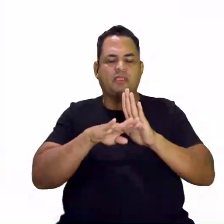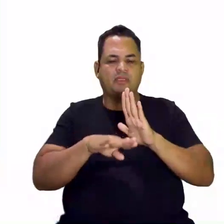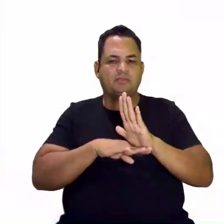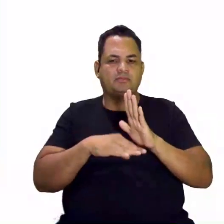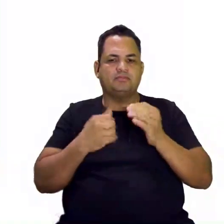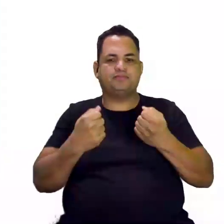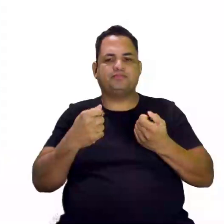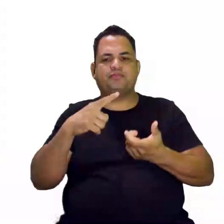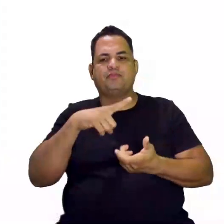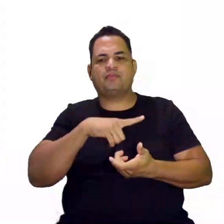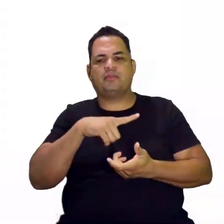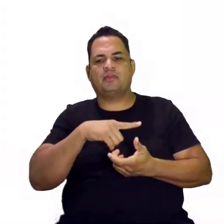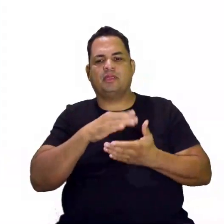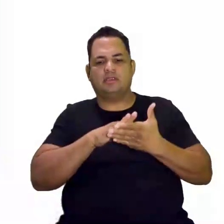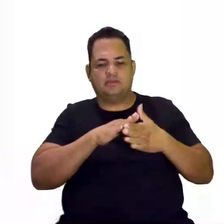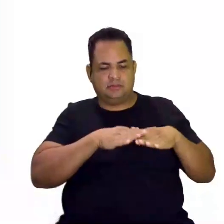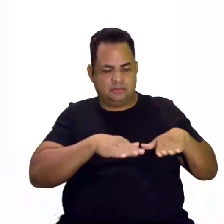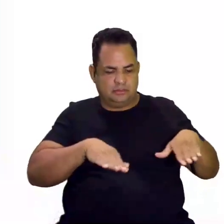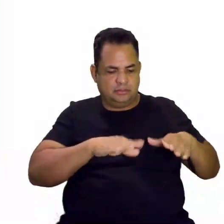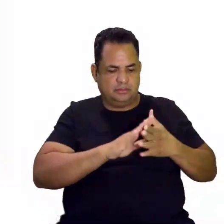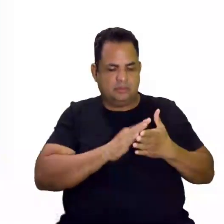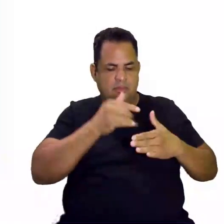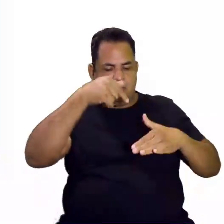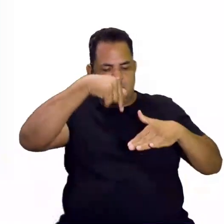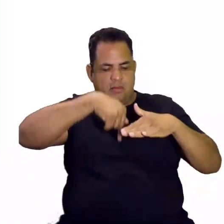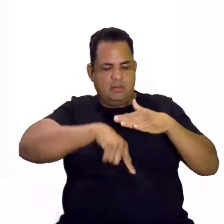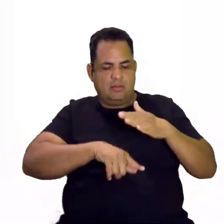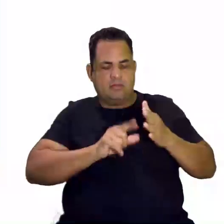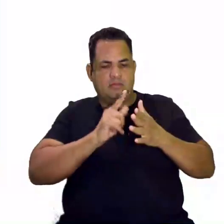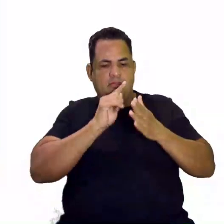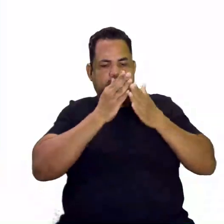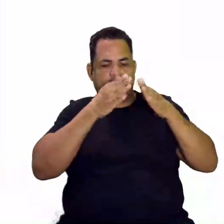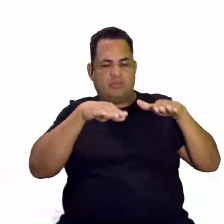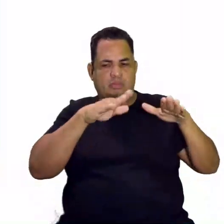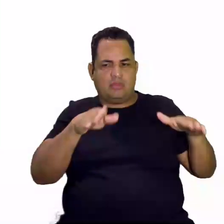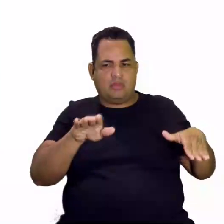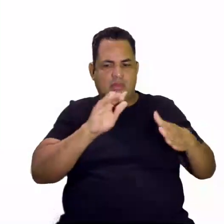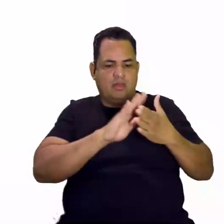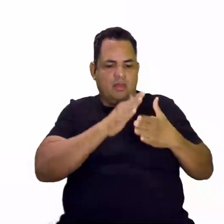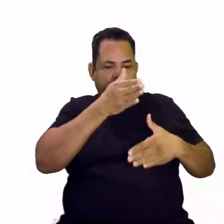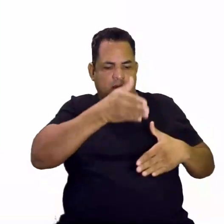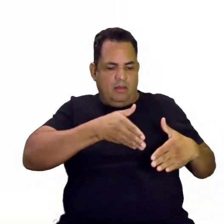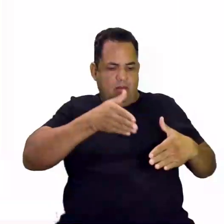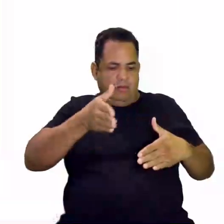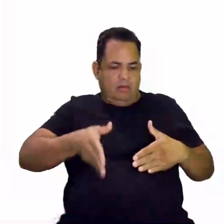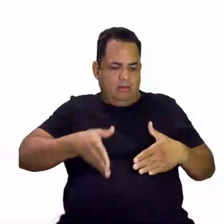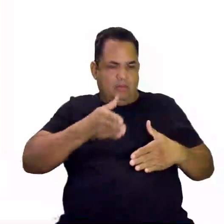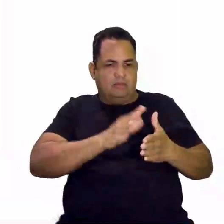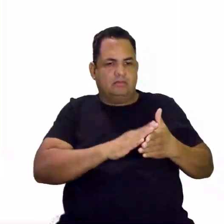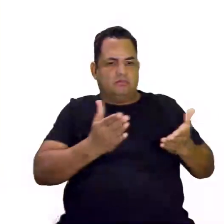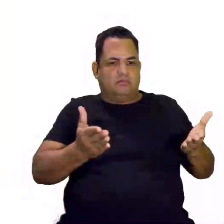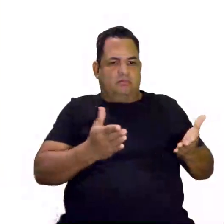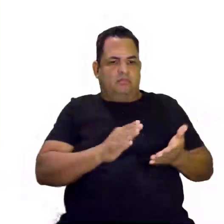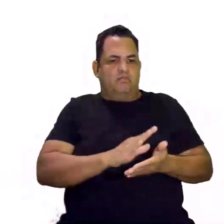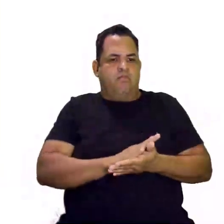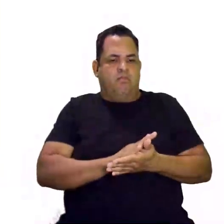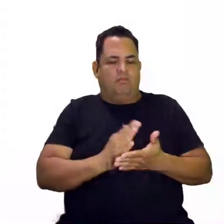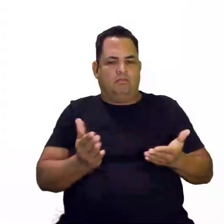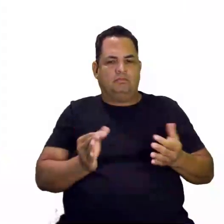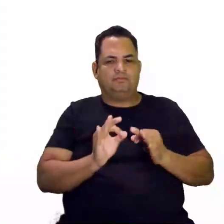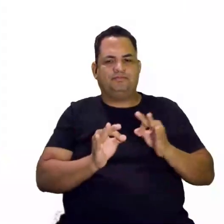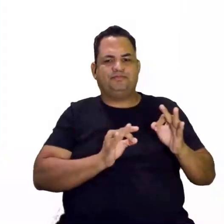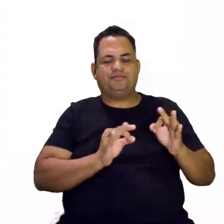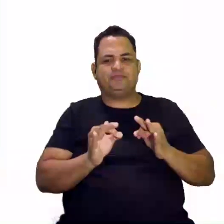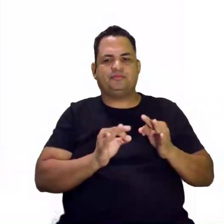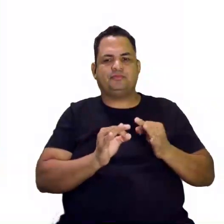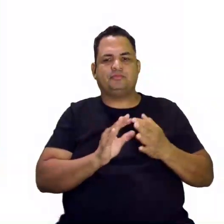que havia uma fenda, né, no fundo do oceano, e essa fenda com gases sulfurosos, né, sendo